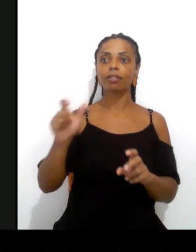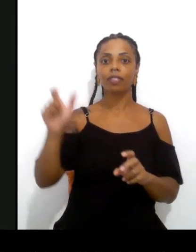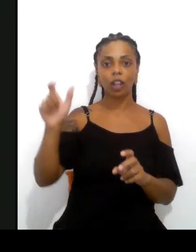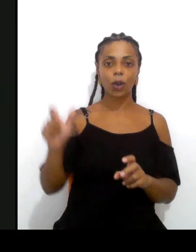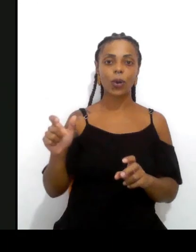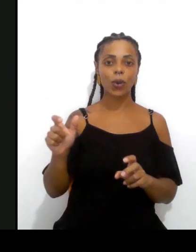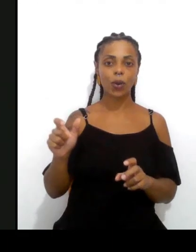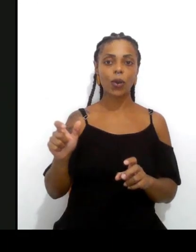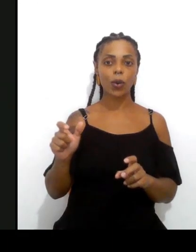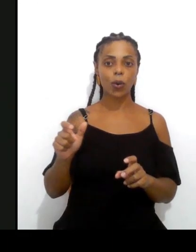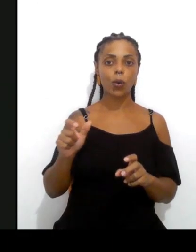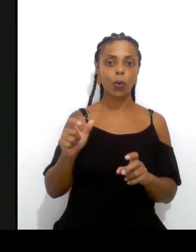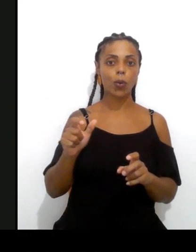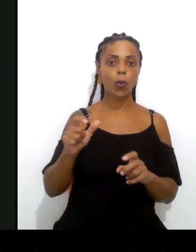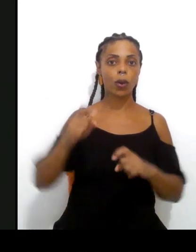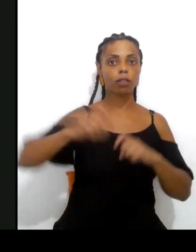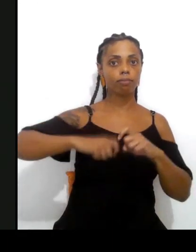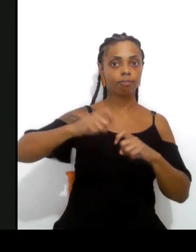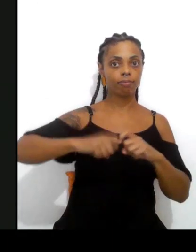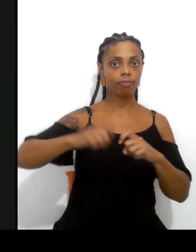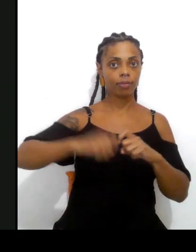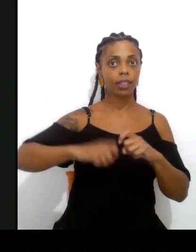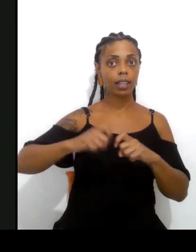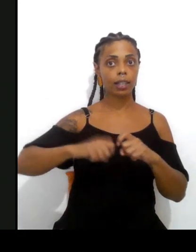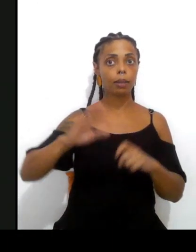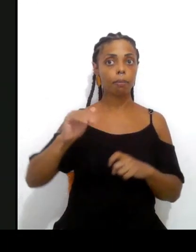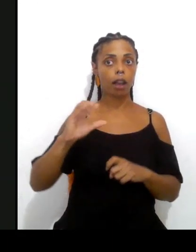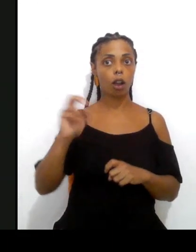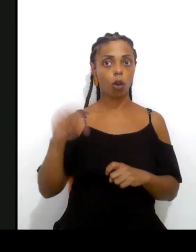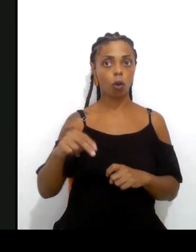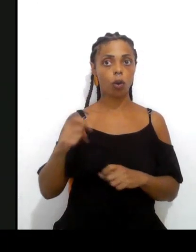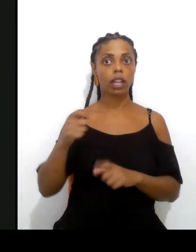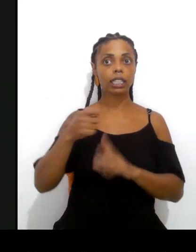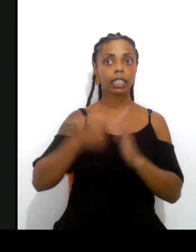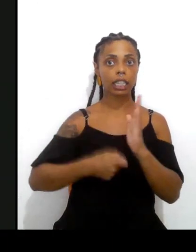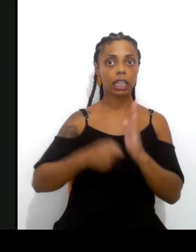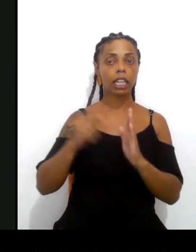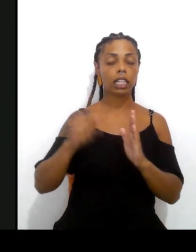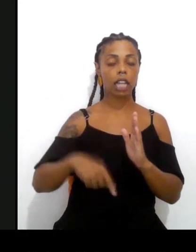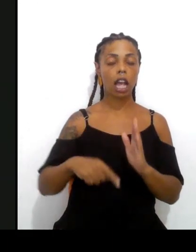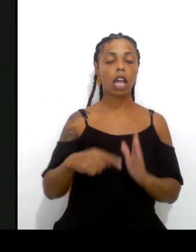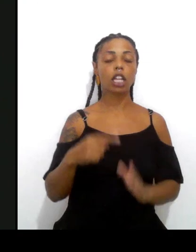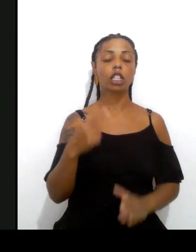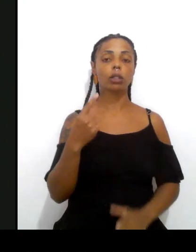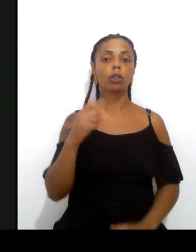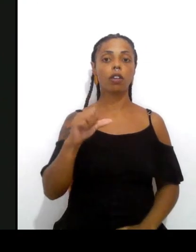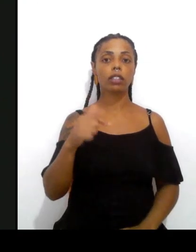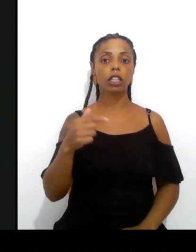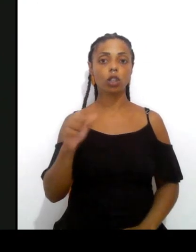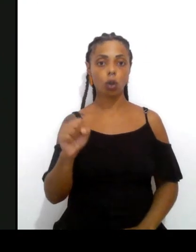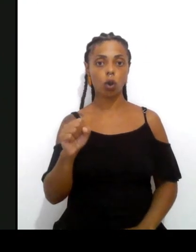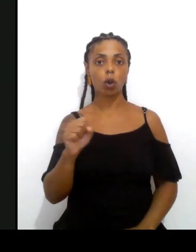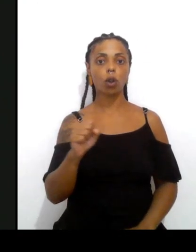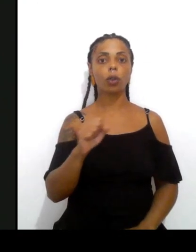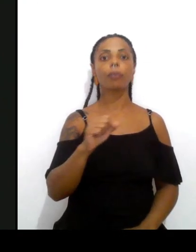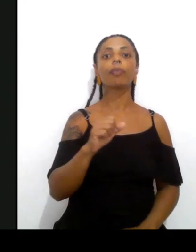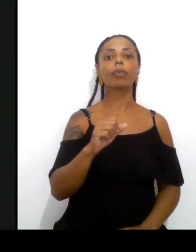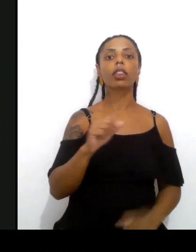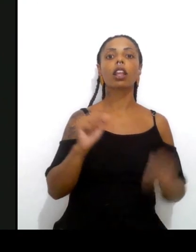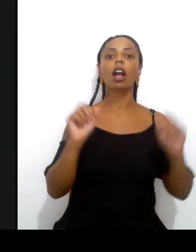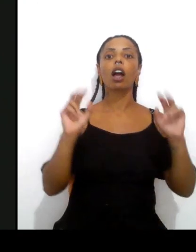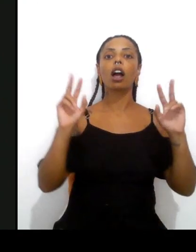o texto é de 78 localidade melancolick o Canibal melancólico